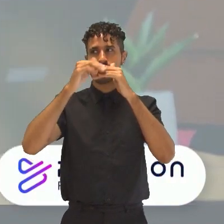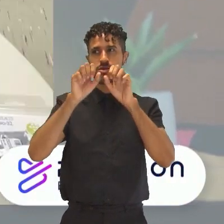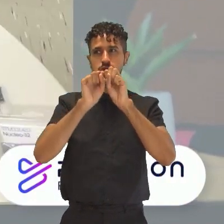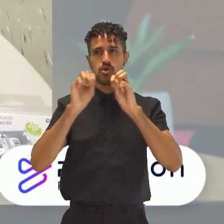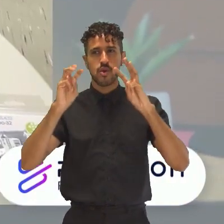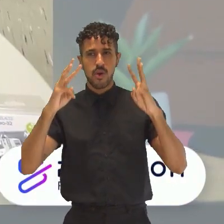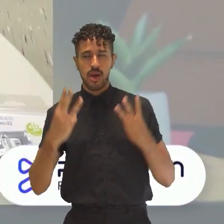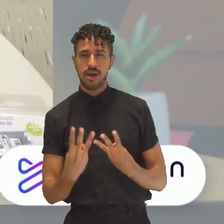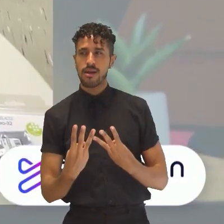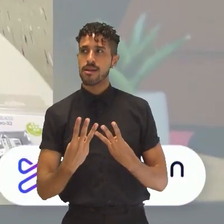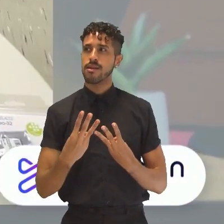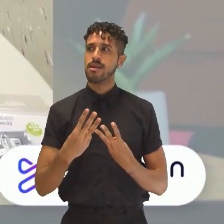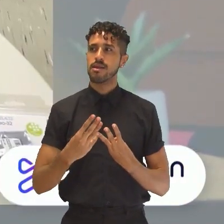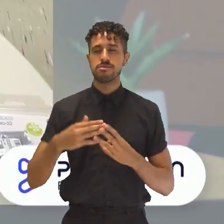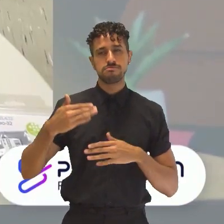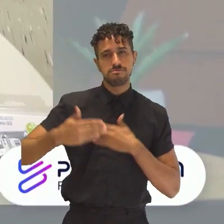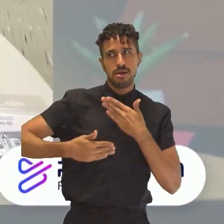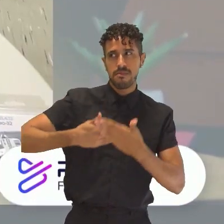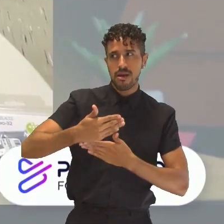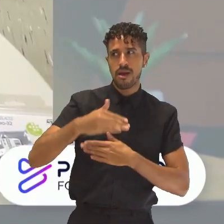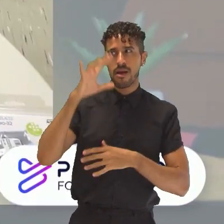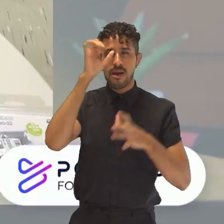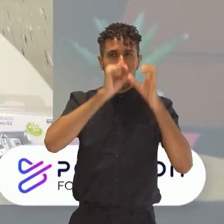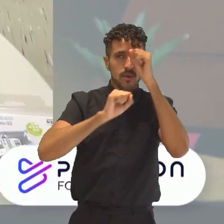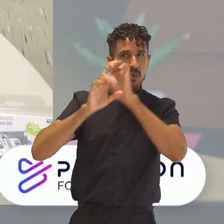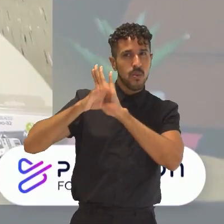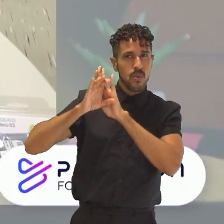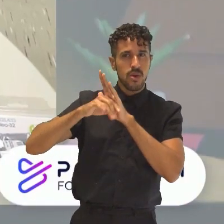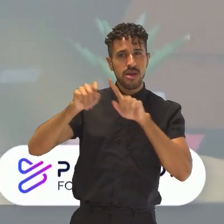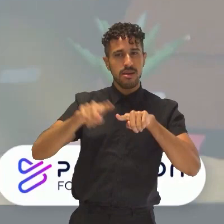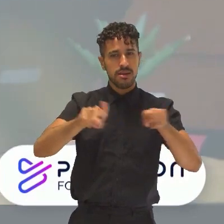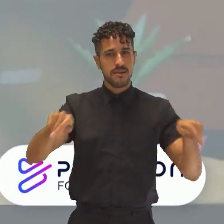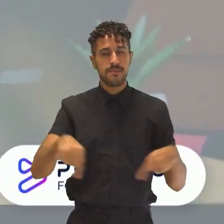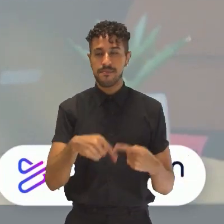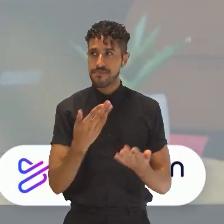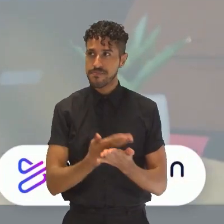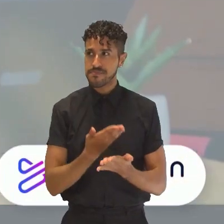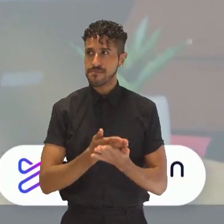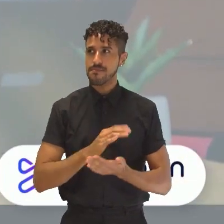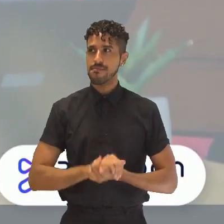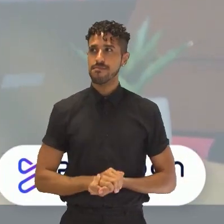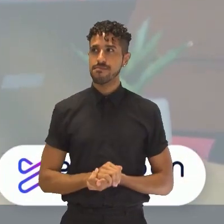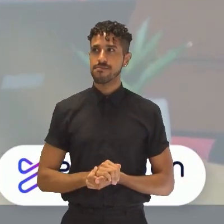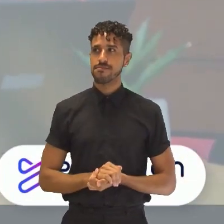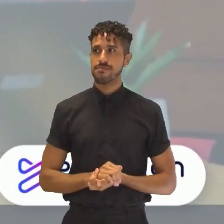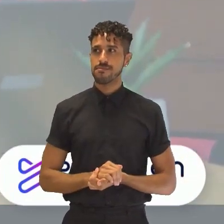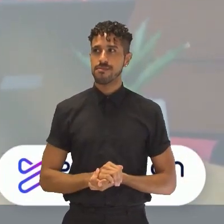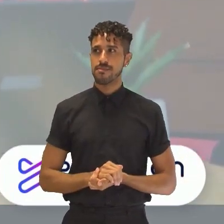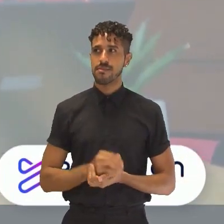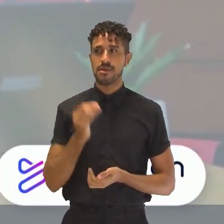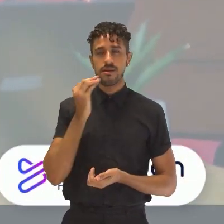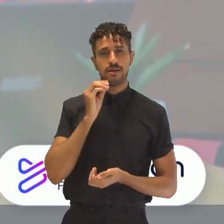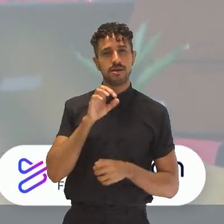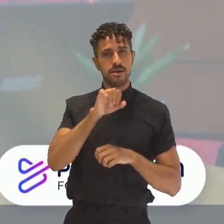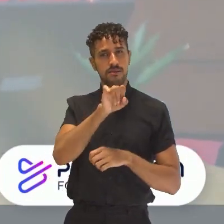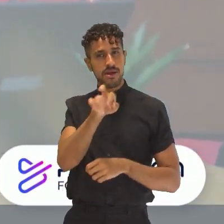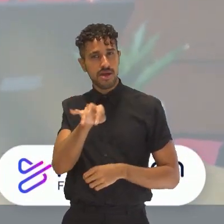software embarcado, na medida em que aprendiam os conceitos em sala de aula. Teste Sprint 1,